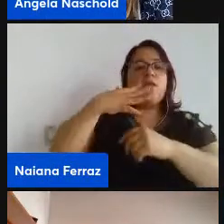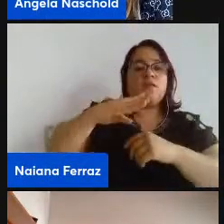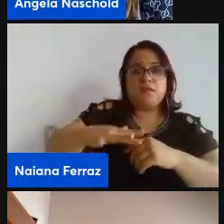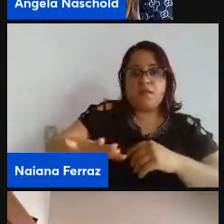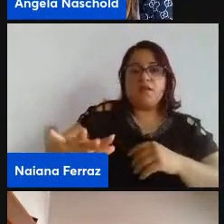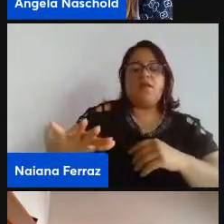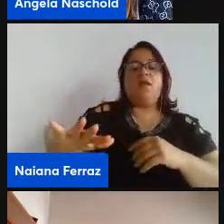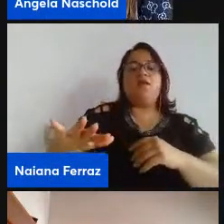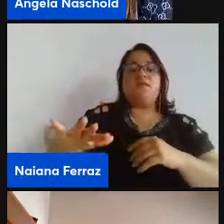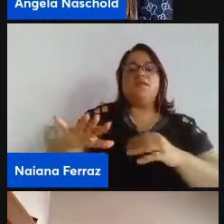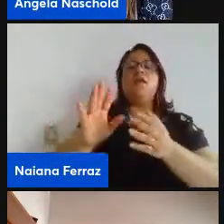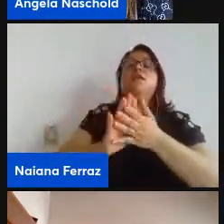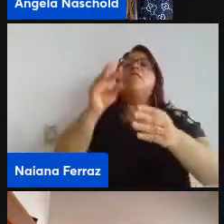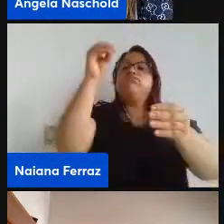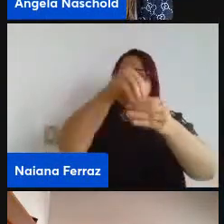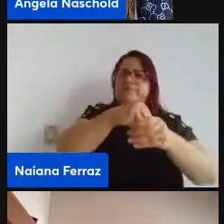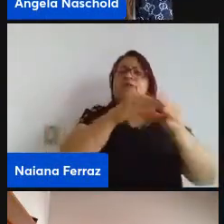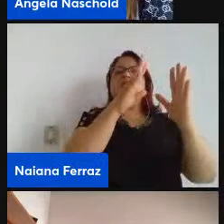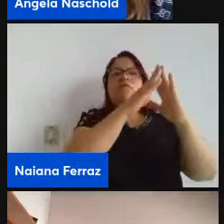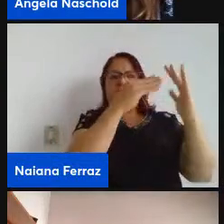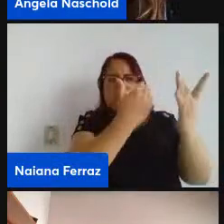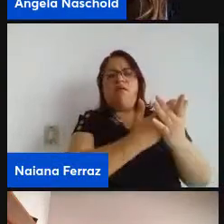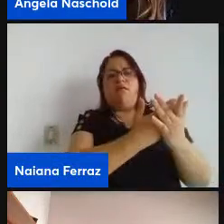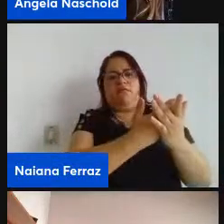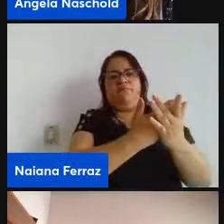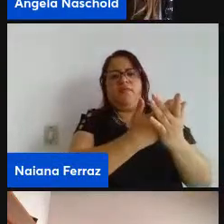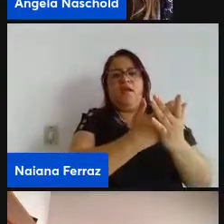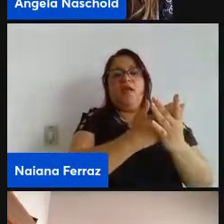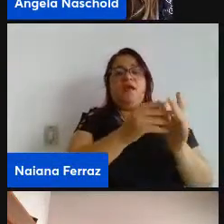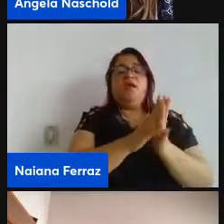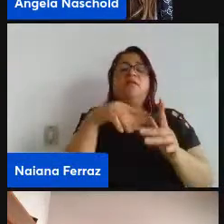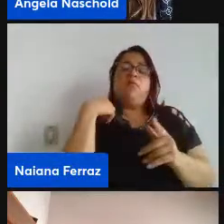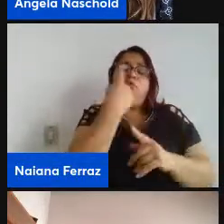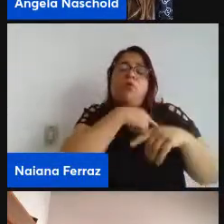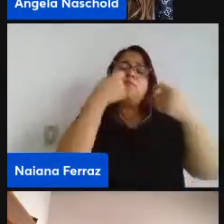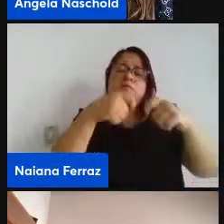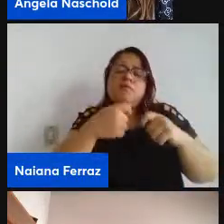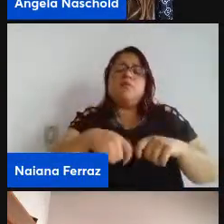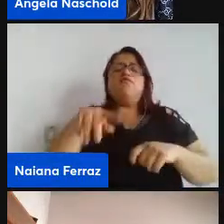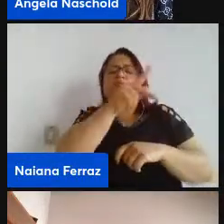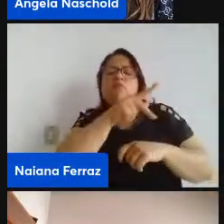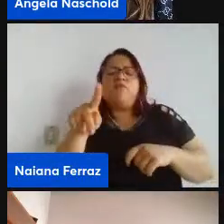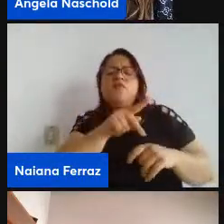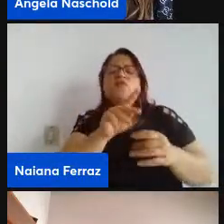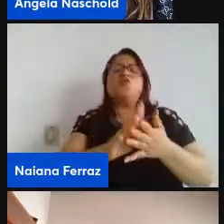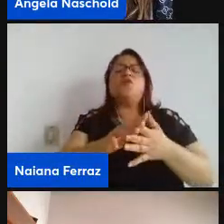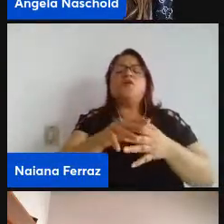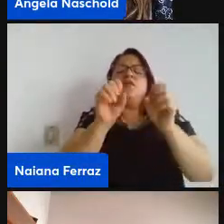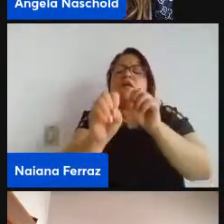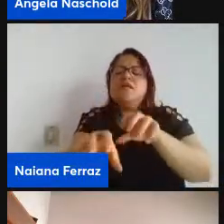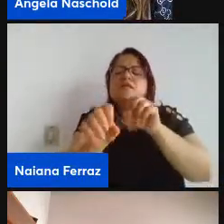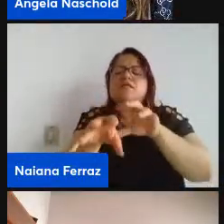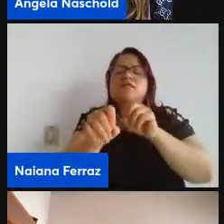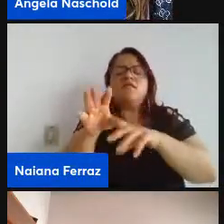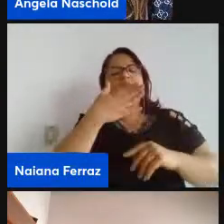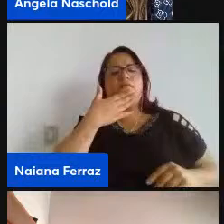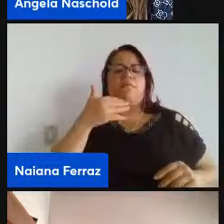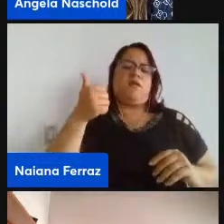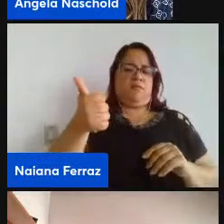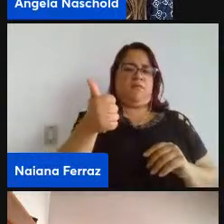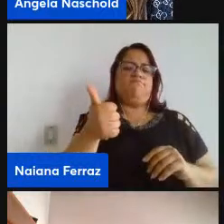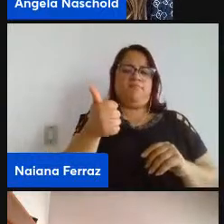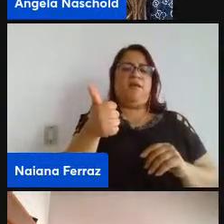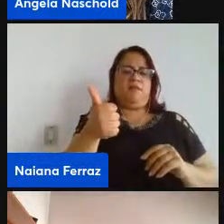vaga na escola. Nós precisamos de professores alfabetizadores que ensinem melhor. A